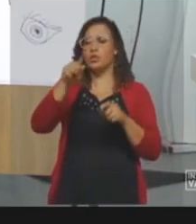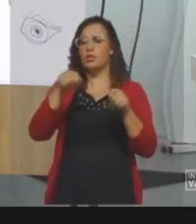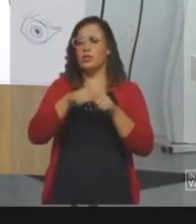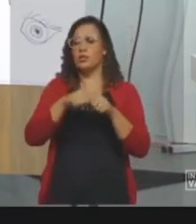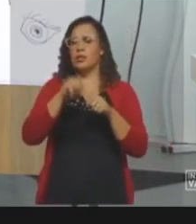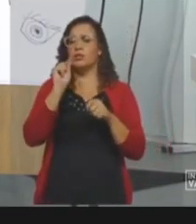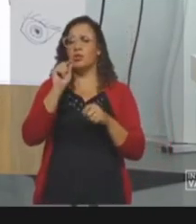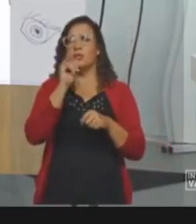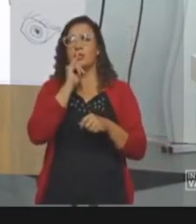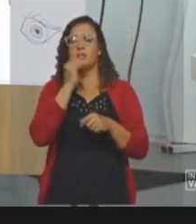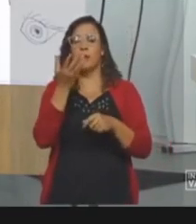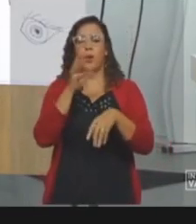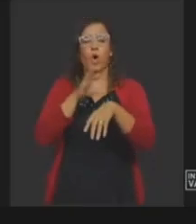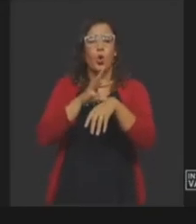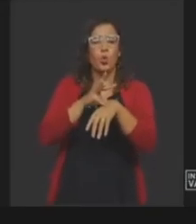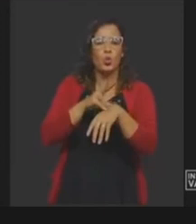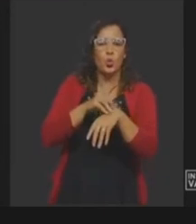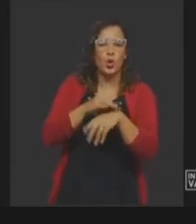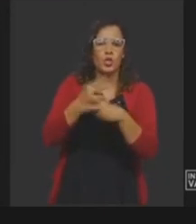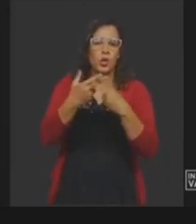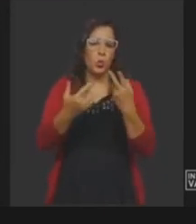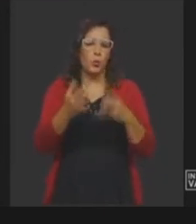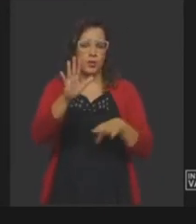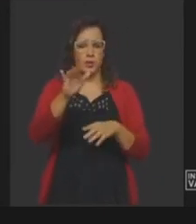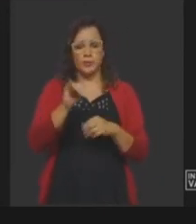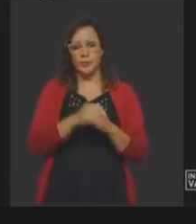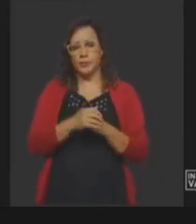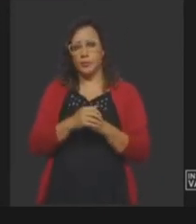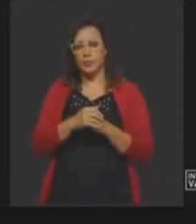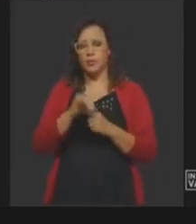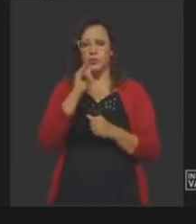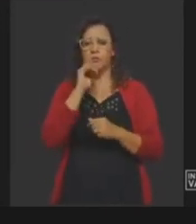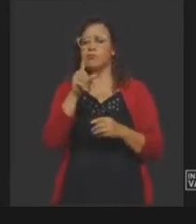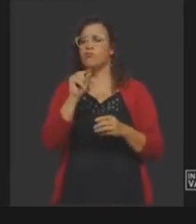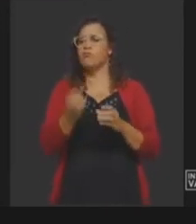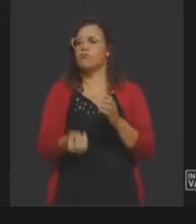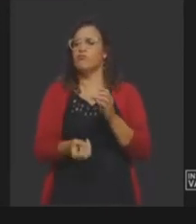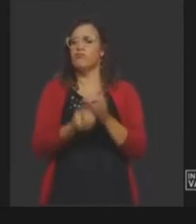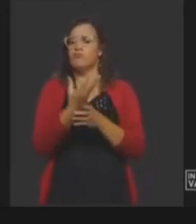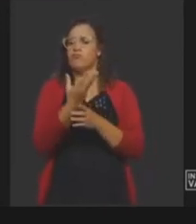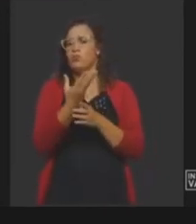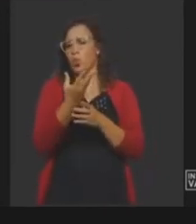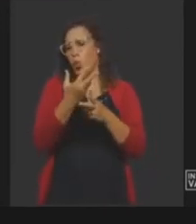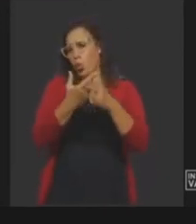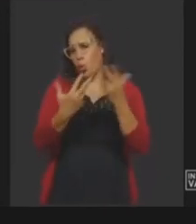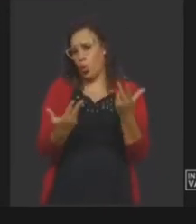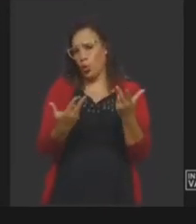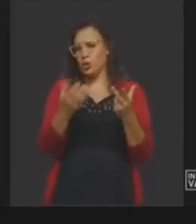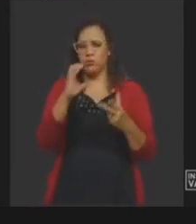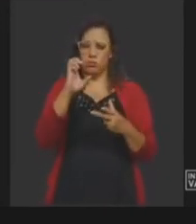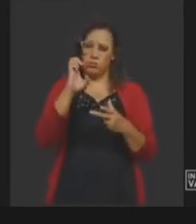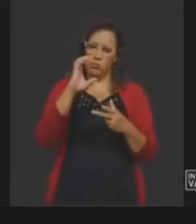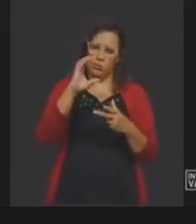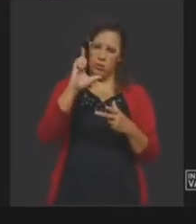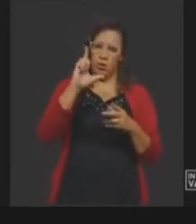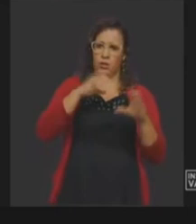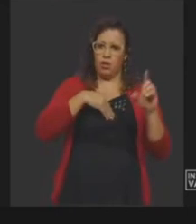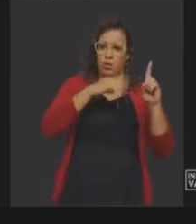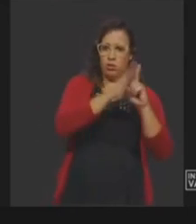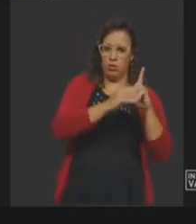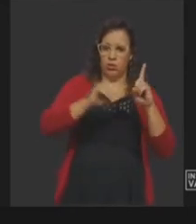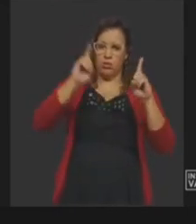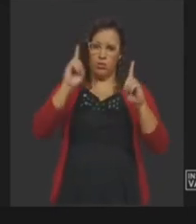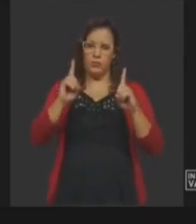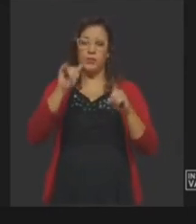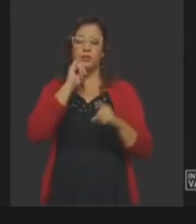para alguma doença ou coisa do tipo. Então a clonagem reprodutiva envolve a criação de um novo indivíduo, o que eu chamei de clone. Neste caso de